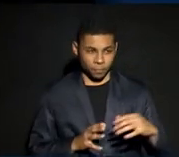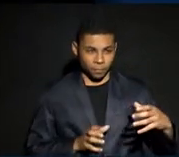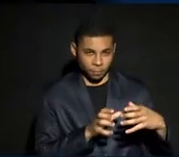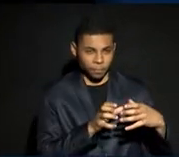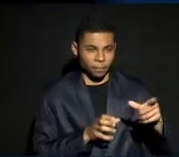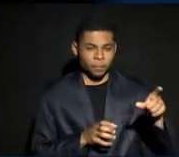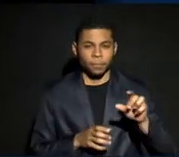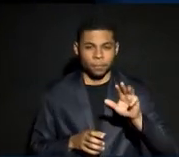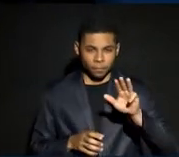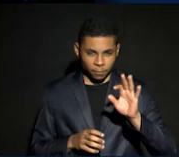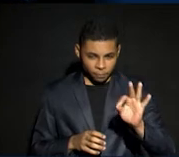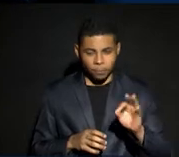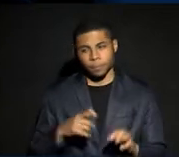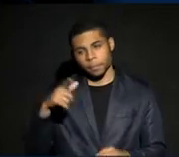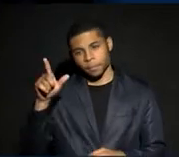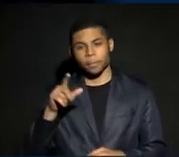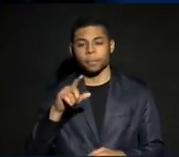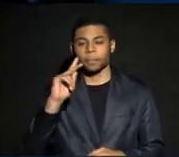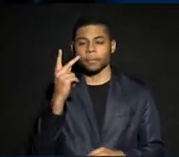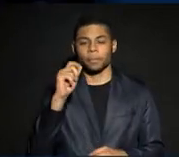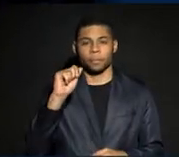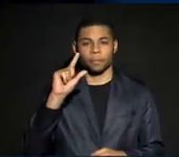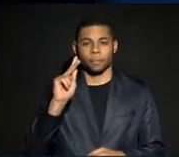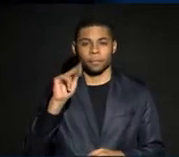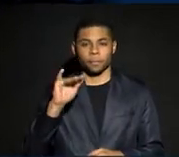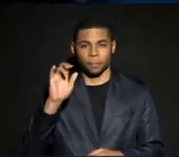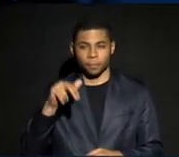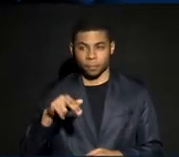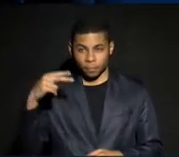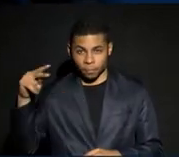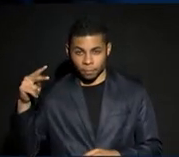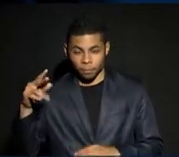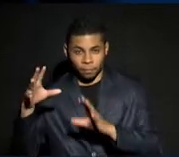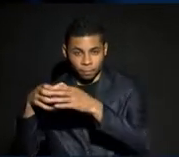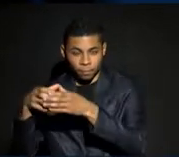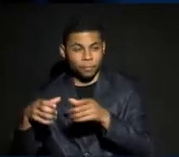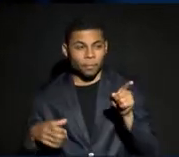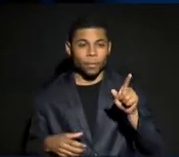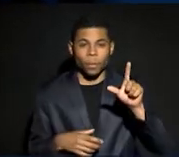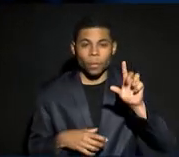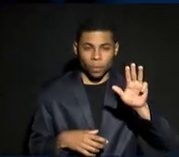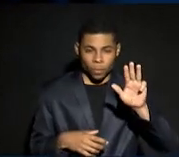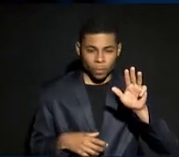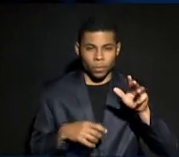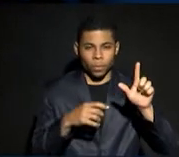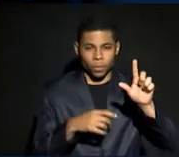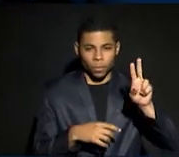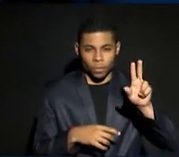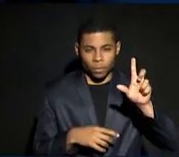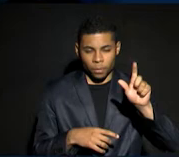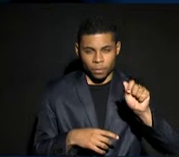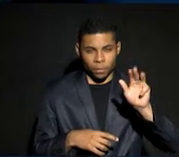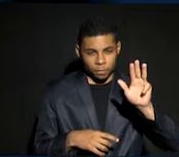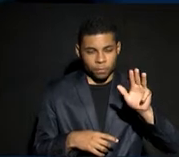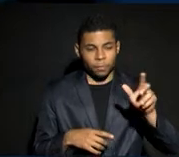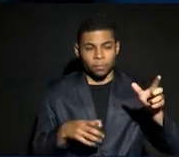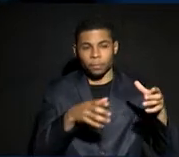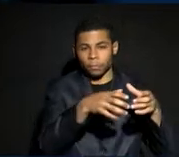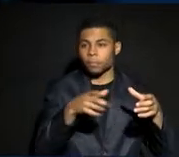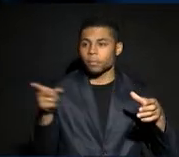a ida do Alckmin para a chapa do Lula, nos permitiu, em São Paulo, organizar um amplo leque